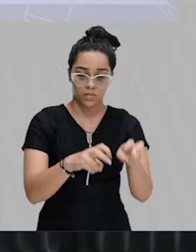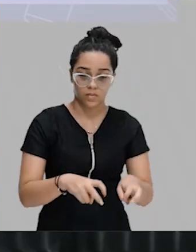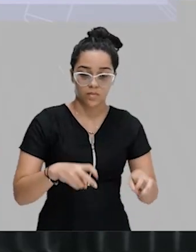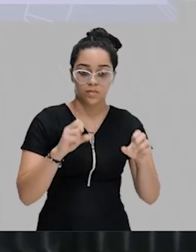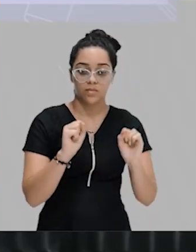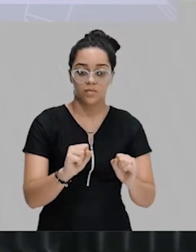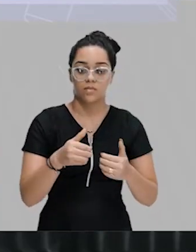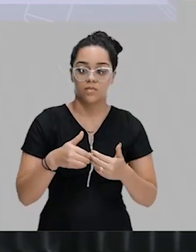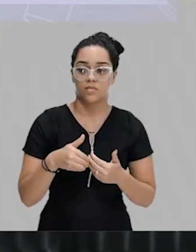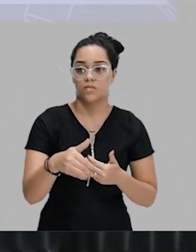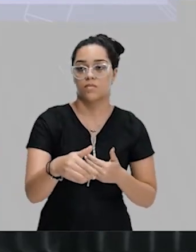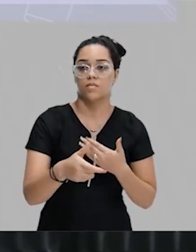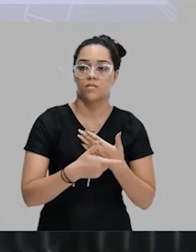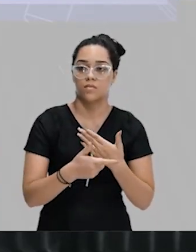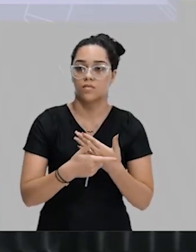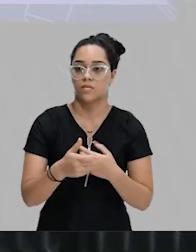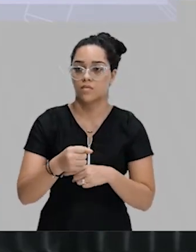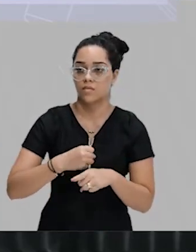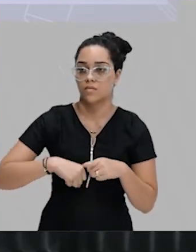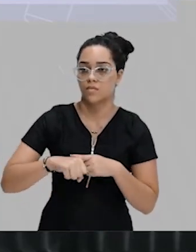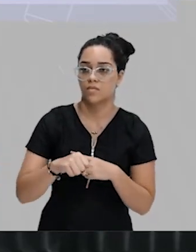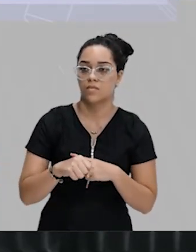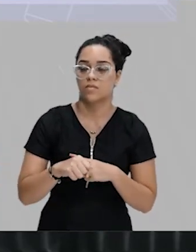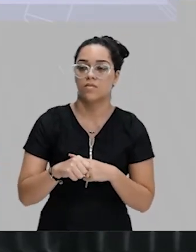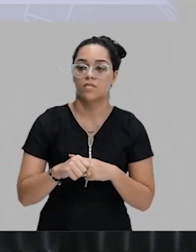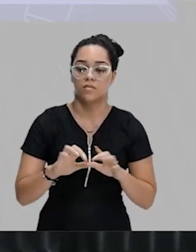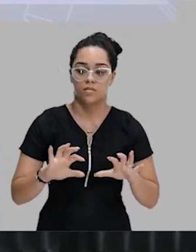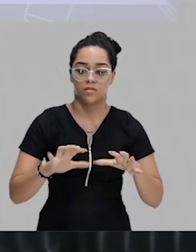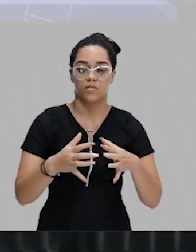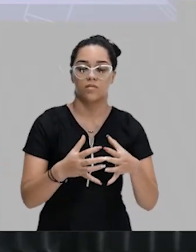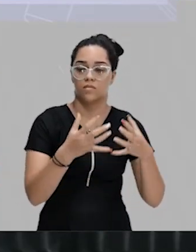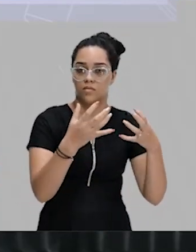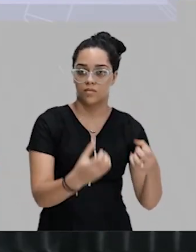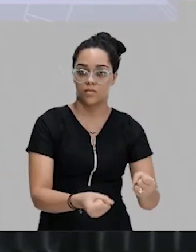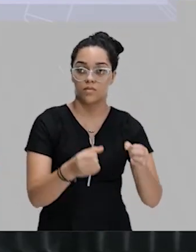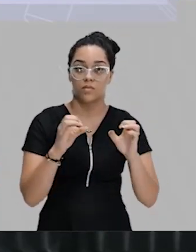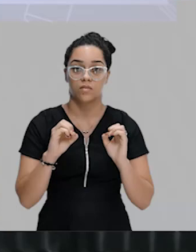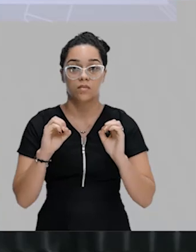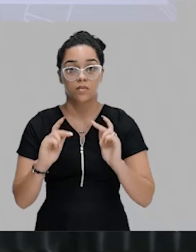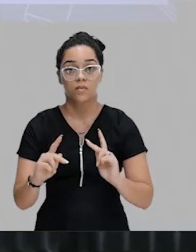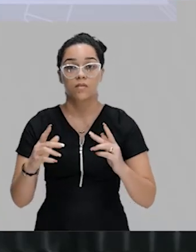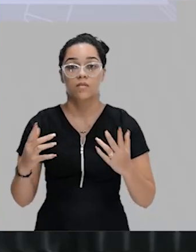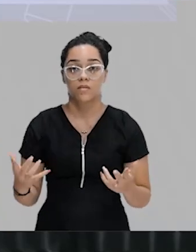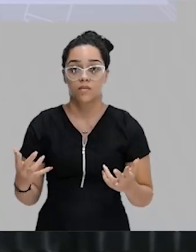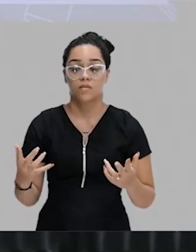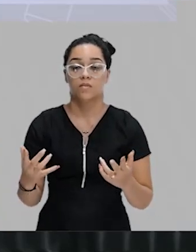camponeses continuem no papel social de classe de sujeição. Ok,